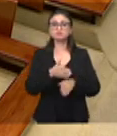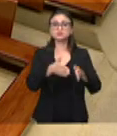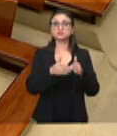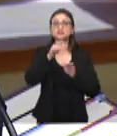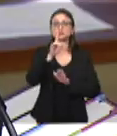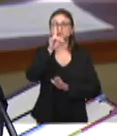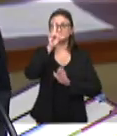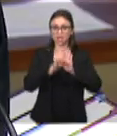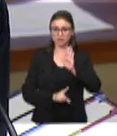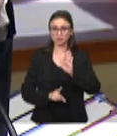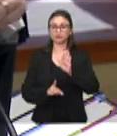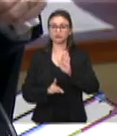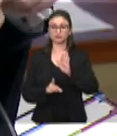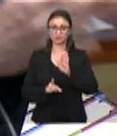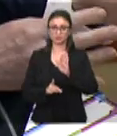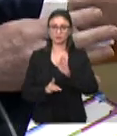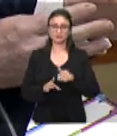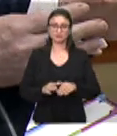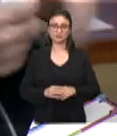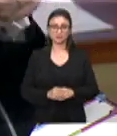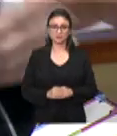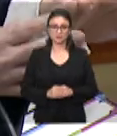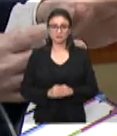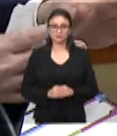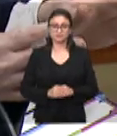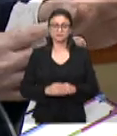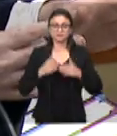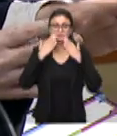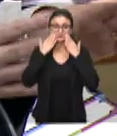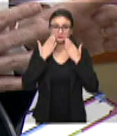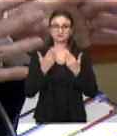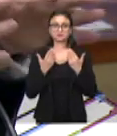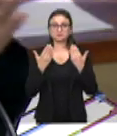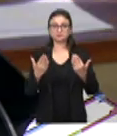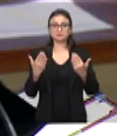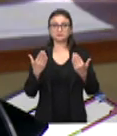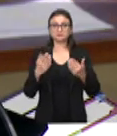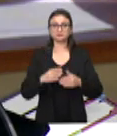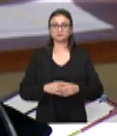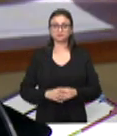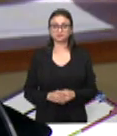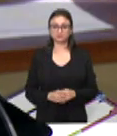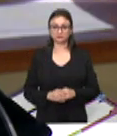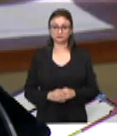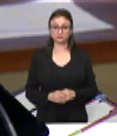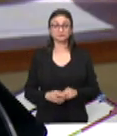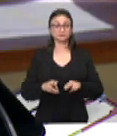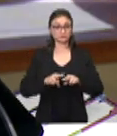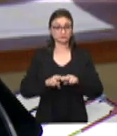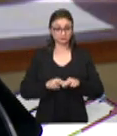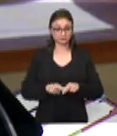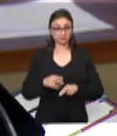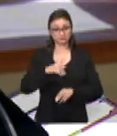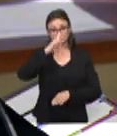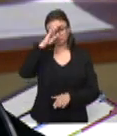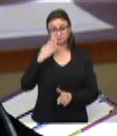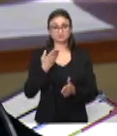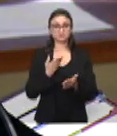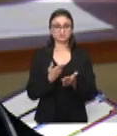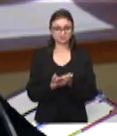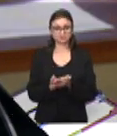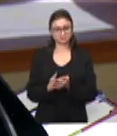direito subjetivo... Sim. De apresentação, independentemente da postulação. Ministro Edson Fachin. Eu creio que